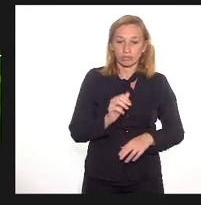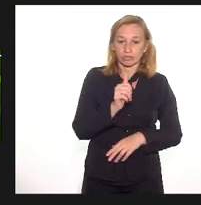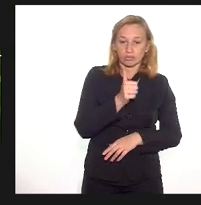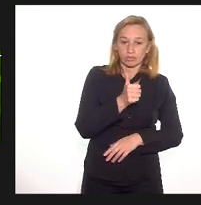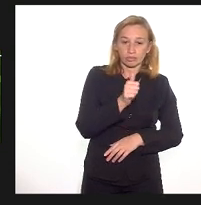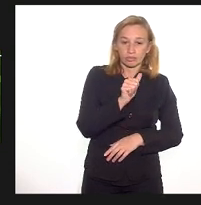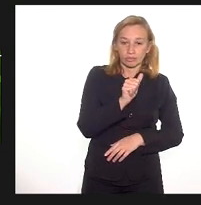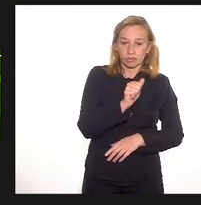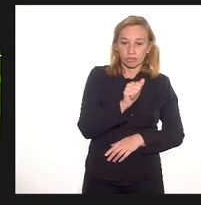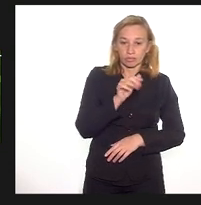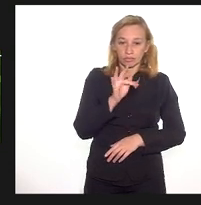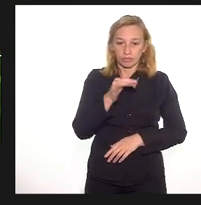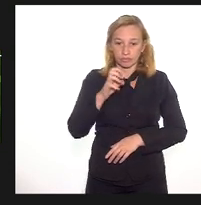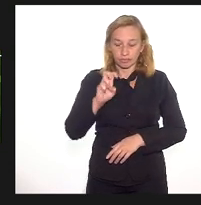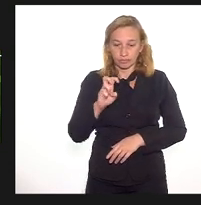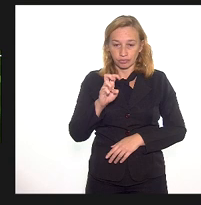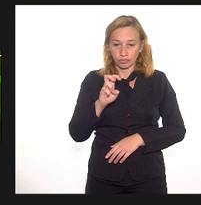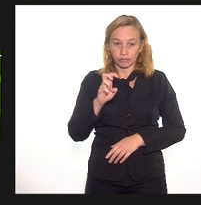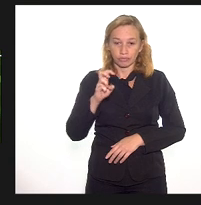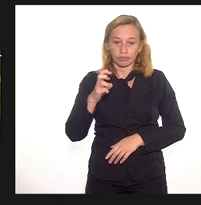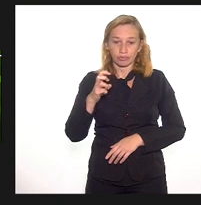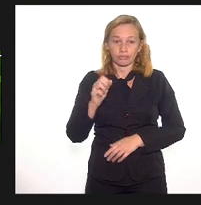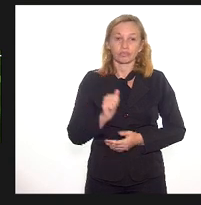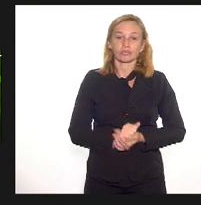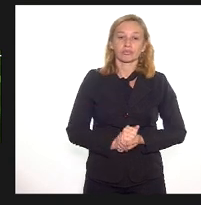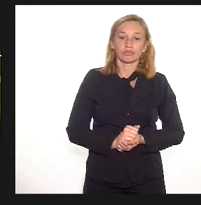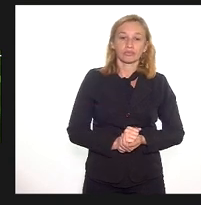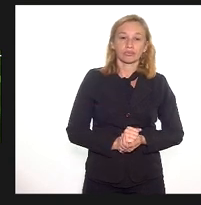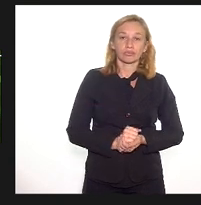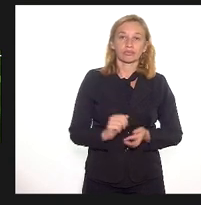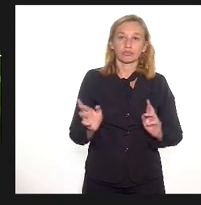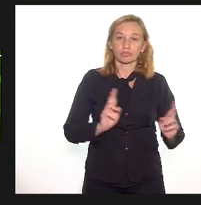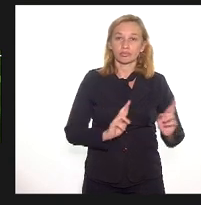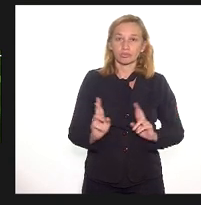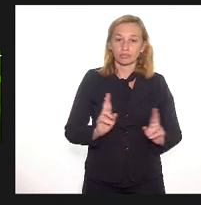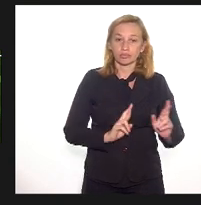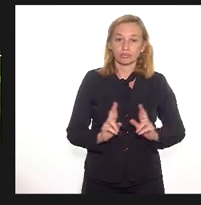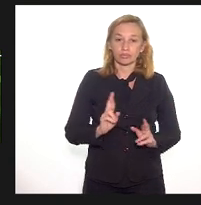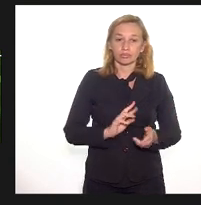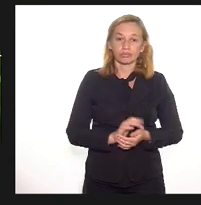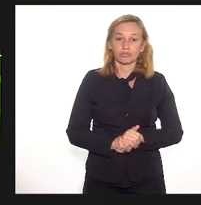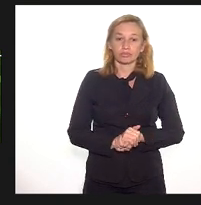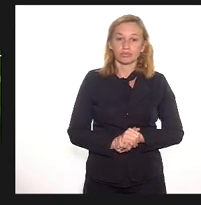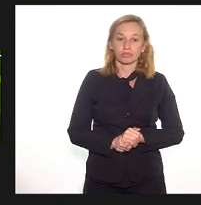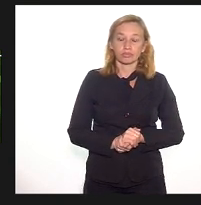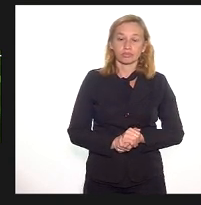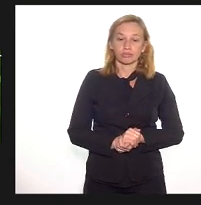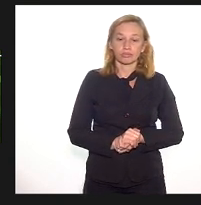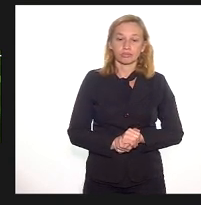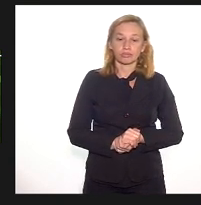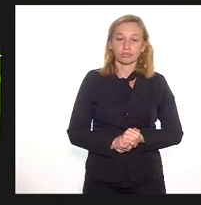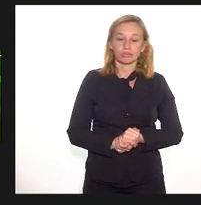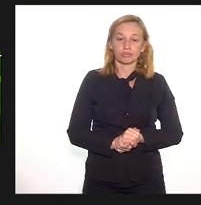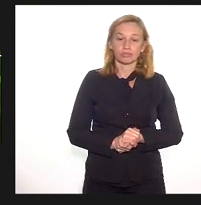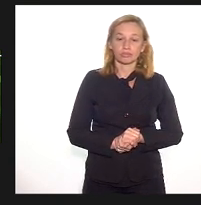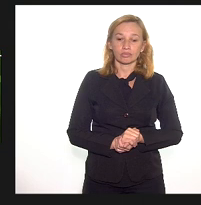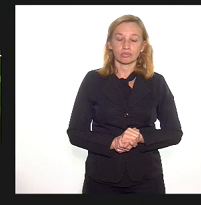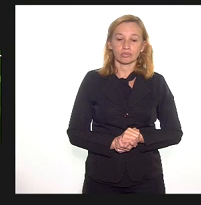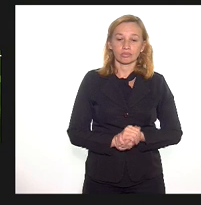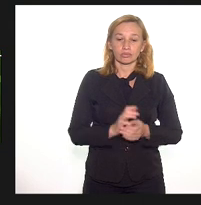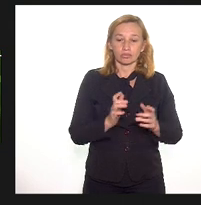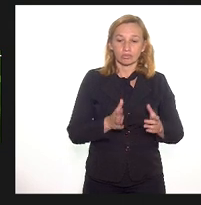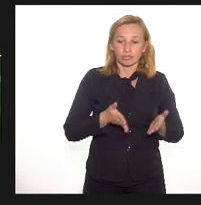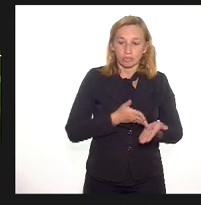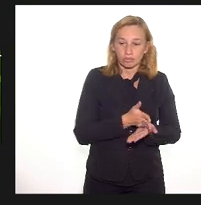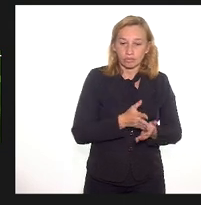é muito cortês, é um relacionamento onde a curva de aprendizado